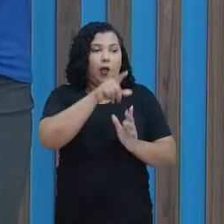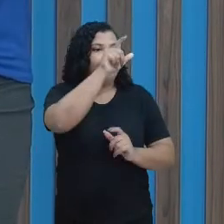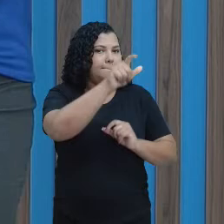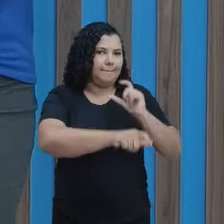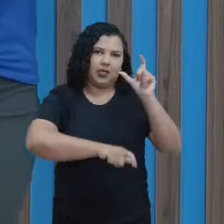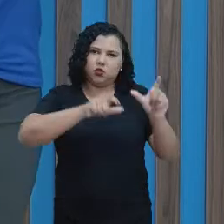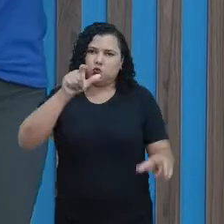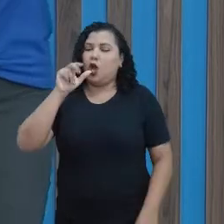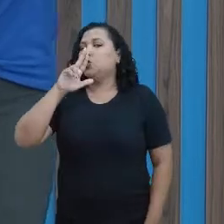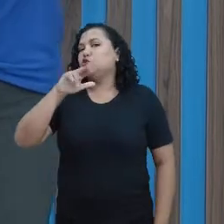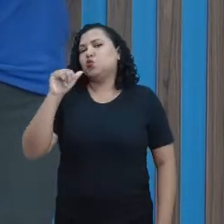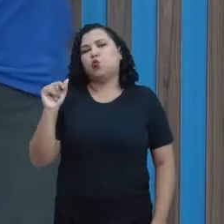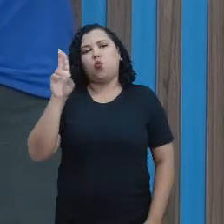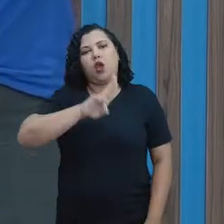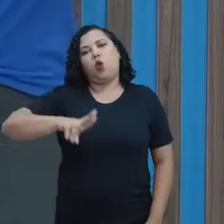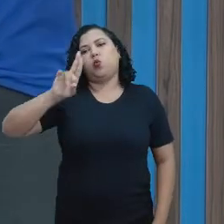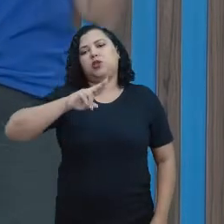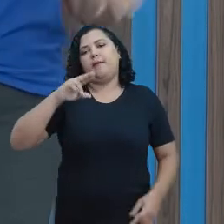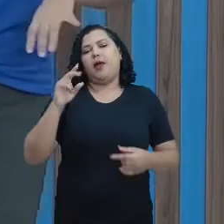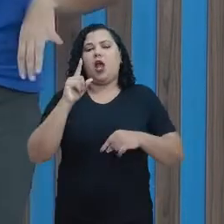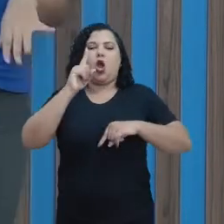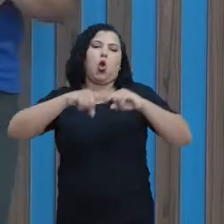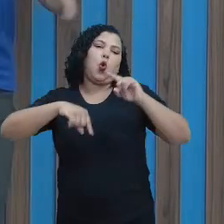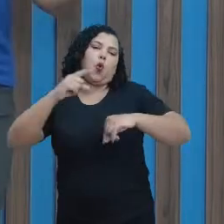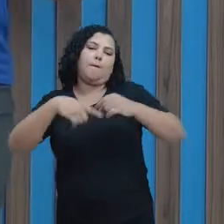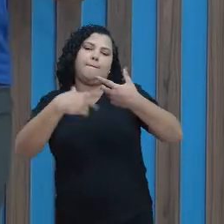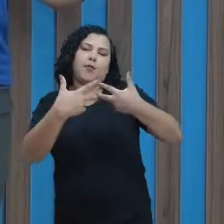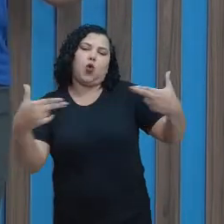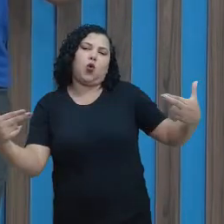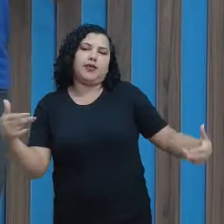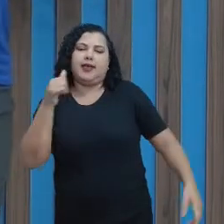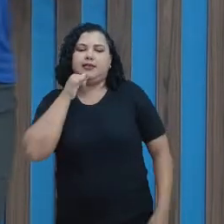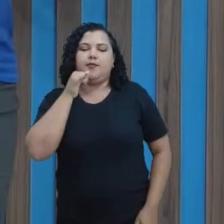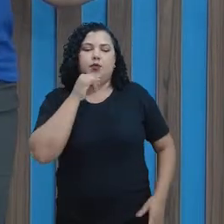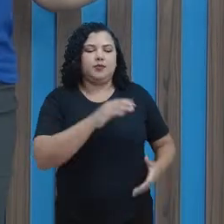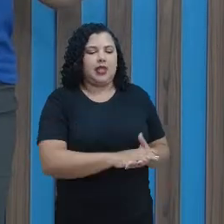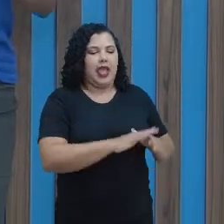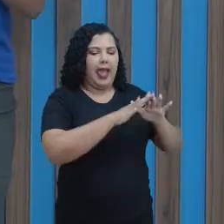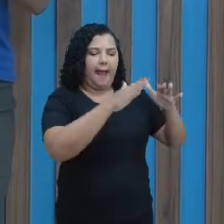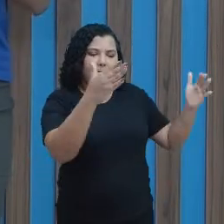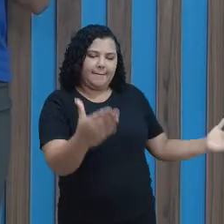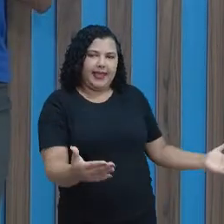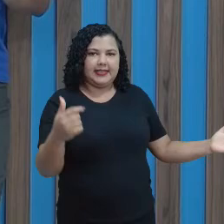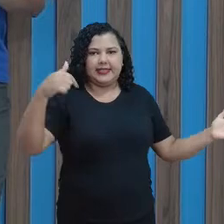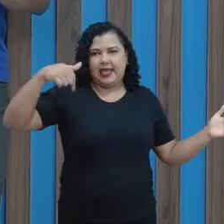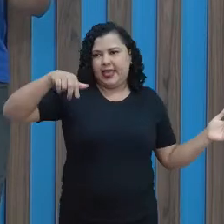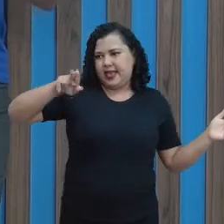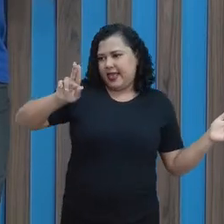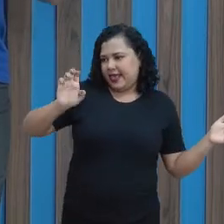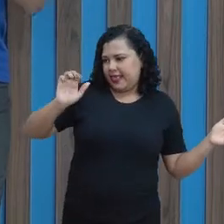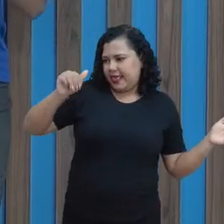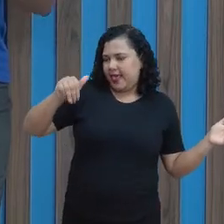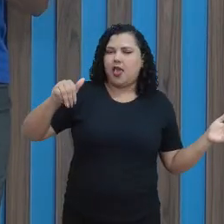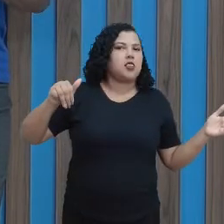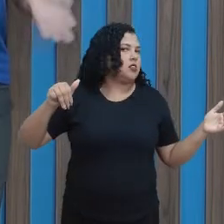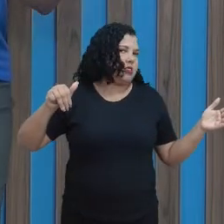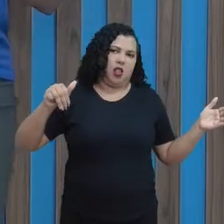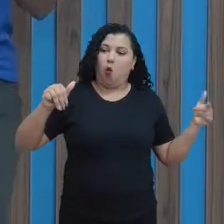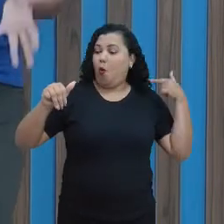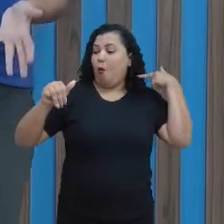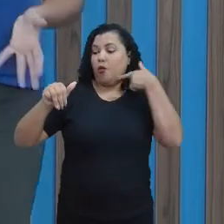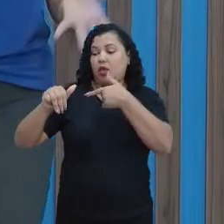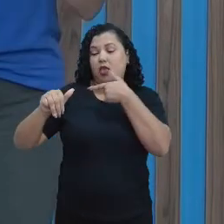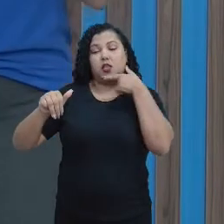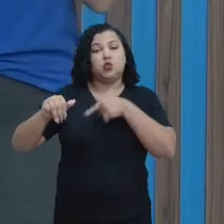por favor, quando vocês forem, sei lá, a mesa, quem estava? Não, você não vai usar o quem. Porque